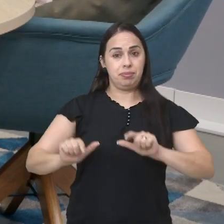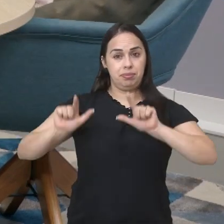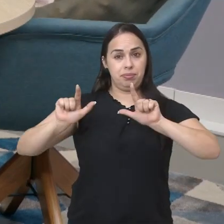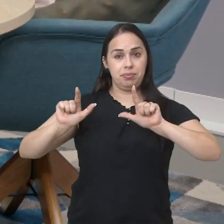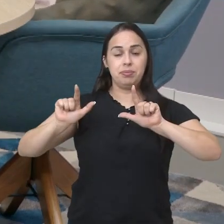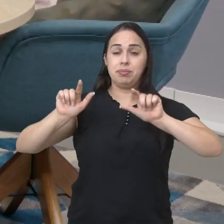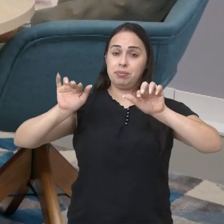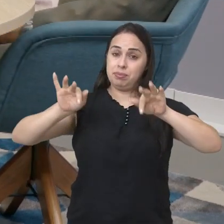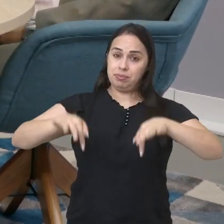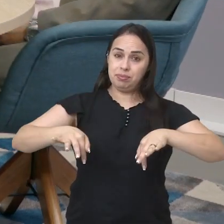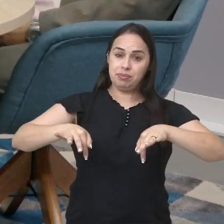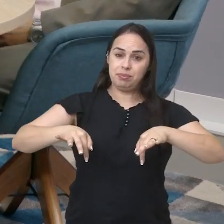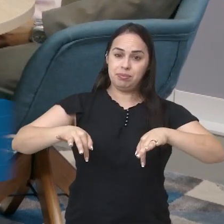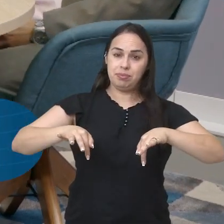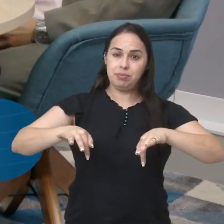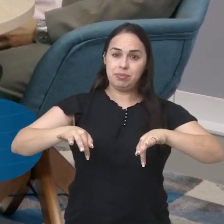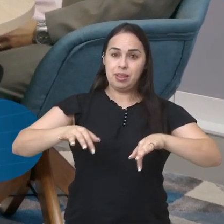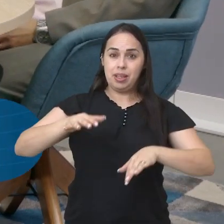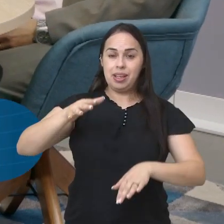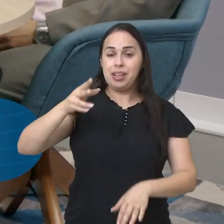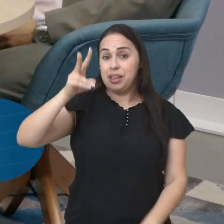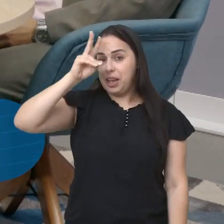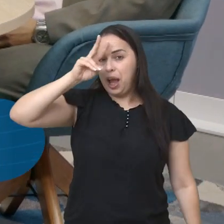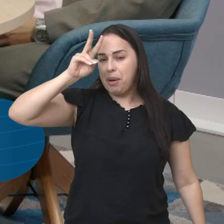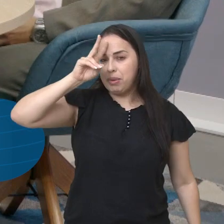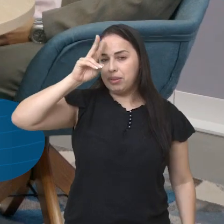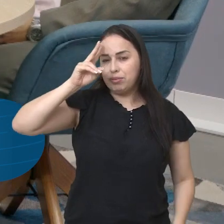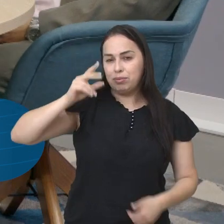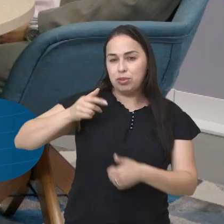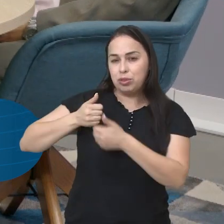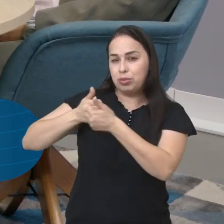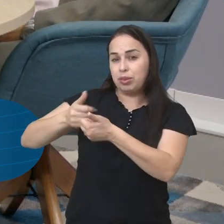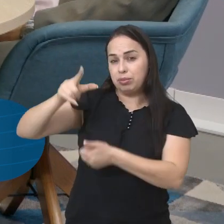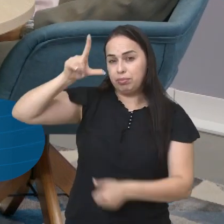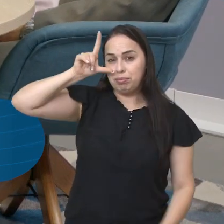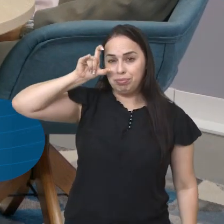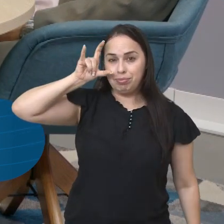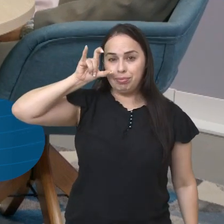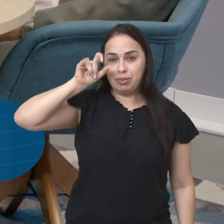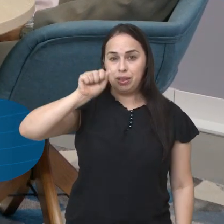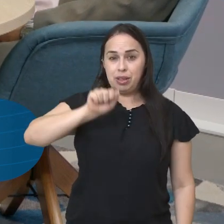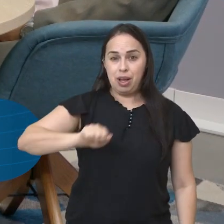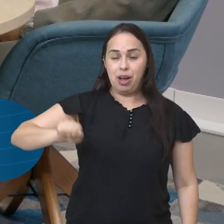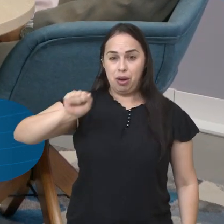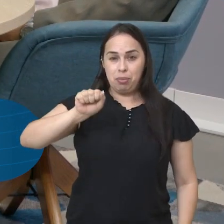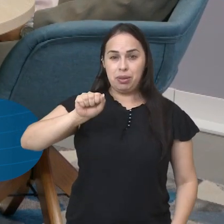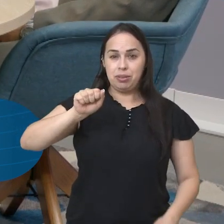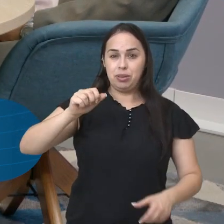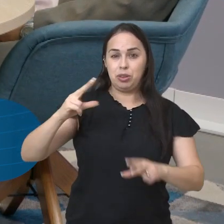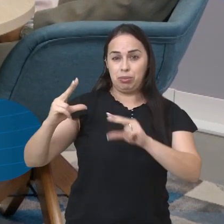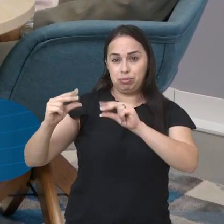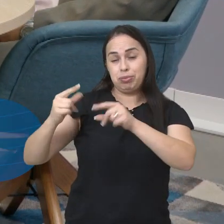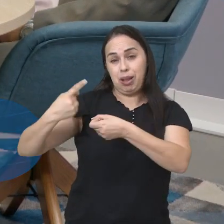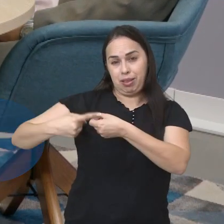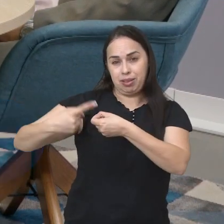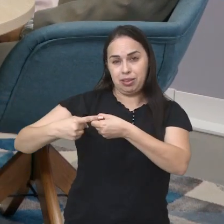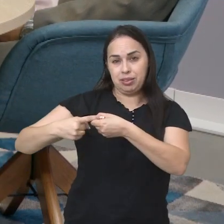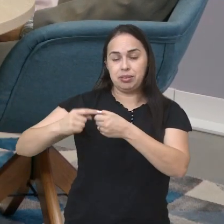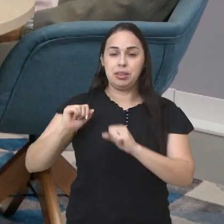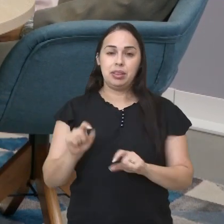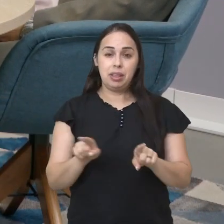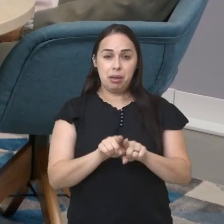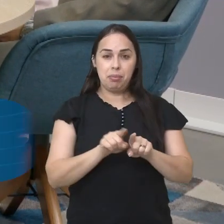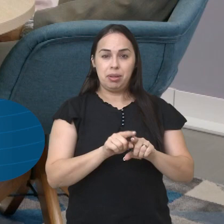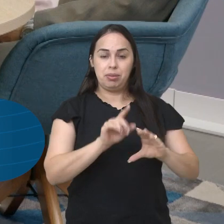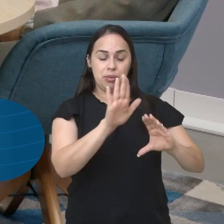Cidade de hoje fica por aqui. Não se esqueça de nos acompanhar pelo Instagram, que é o @Diálogos da Cidade na TV, e também pelo